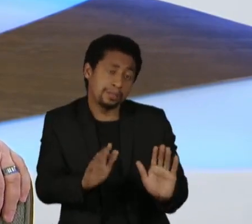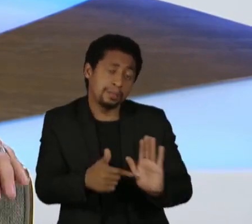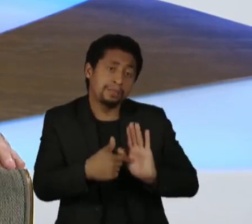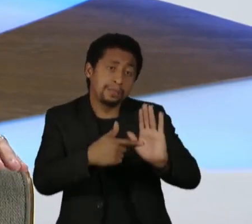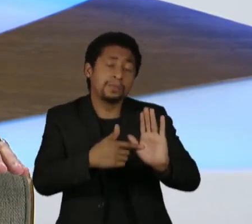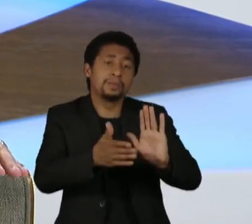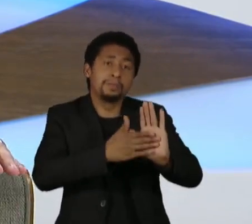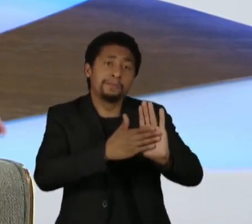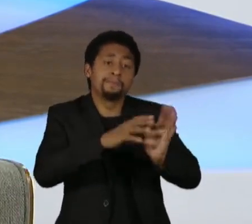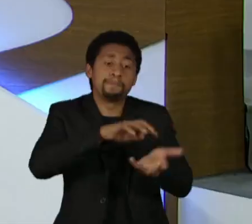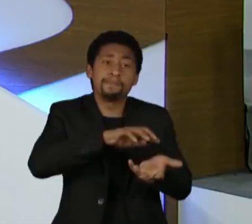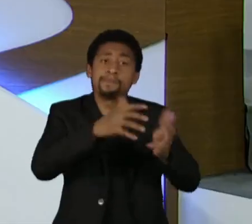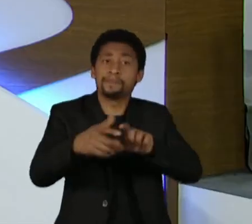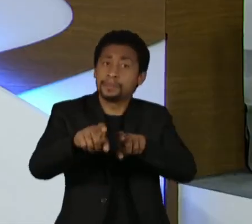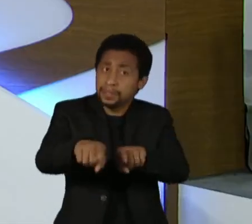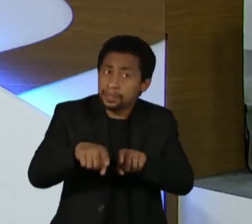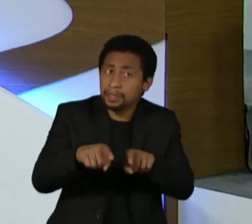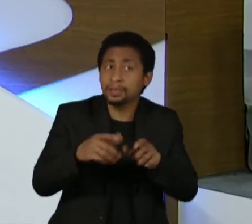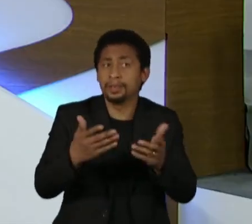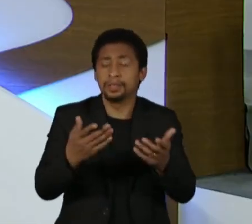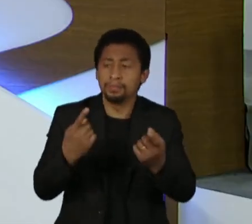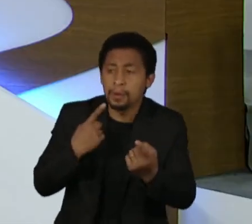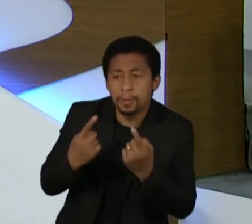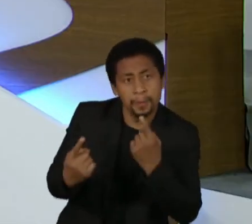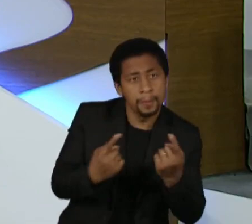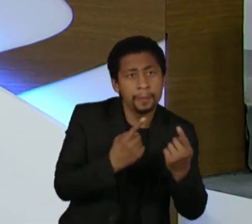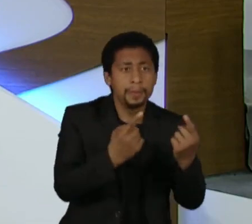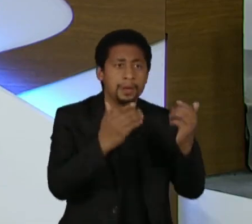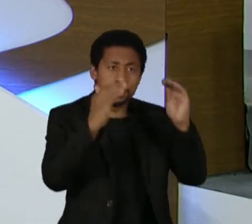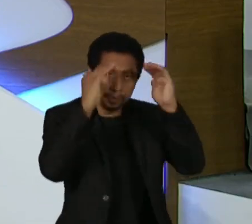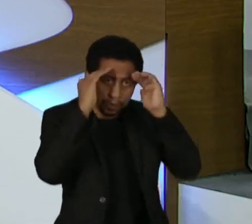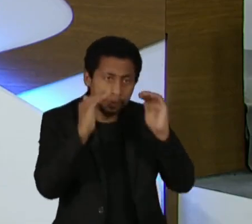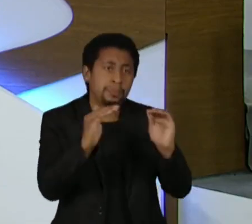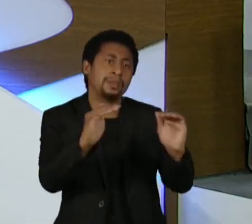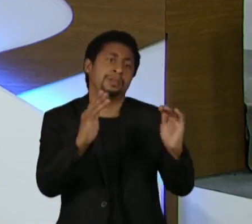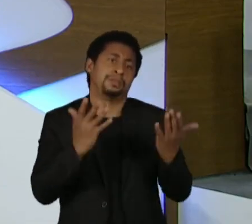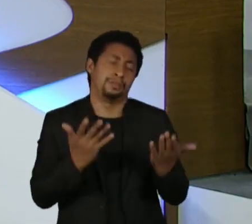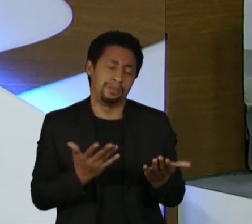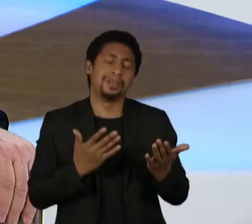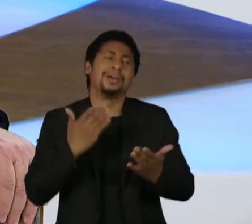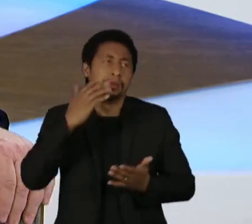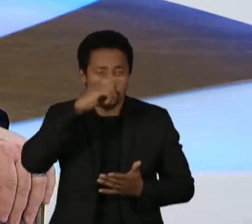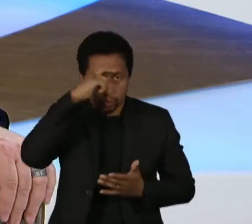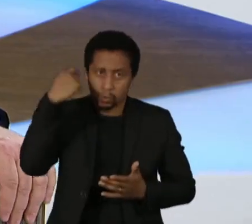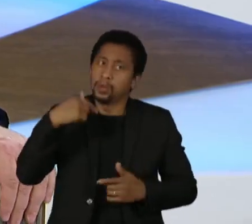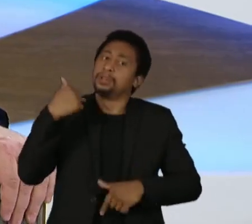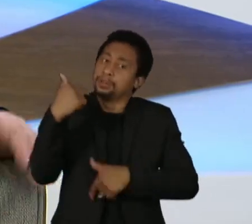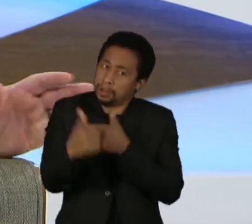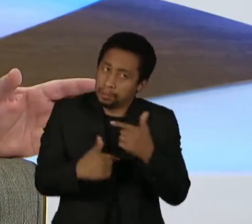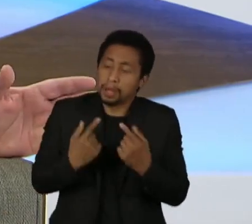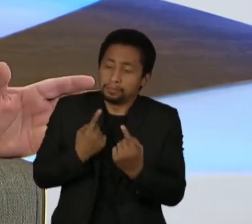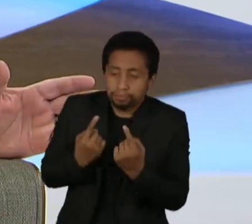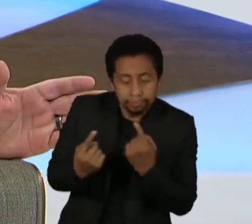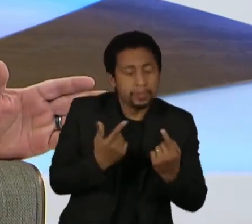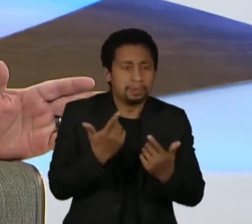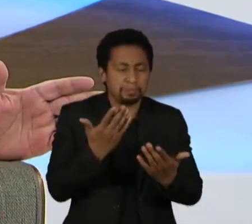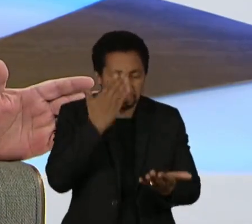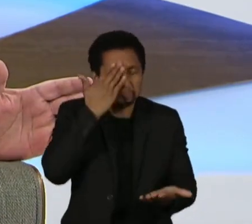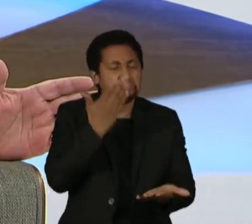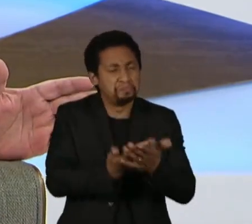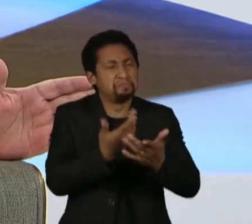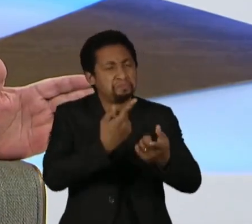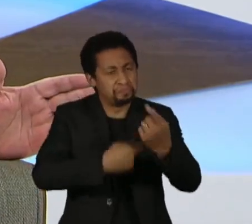com diálogo com respeito entendendo os dois lados é muito diálogo muito trabalho eu tenho certeza que a gente vai conseguir superar no caso